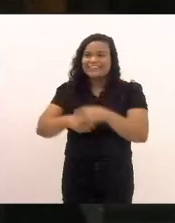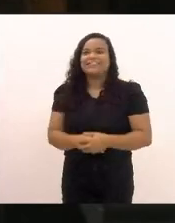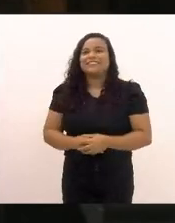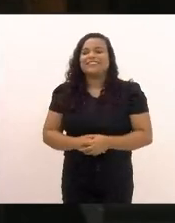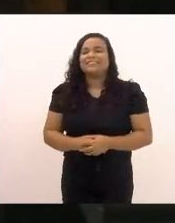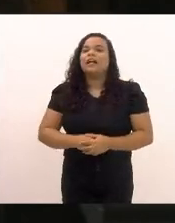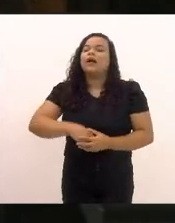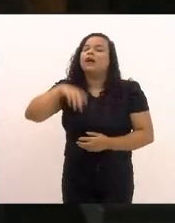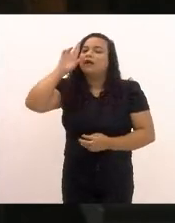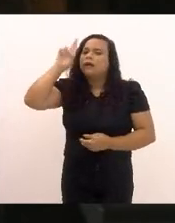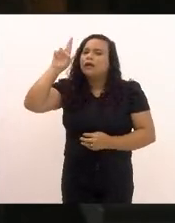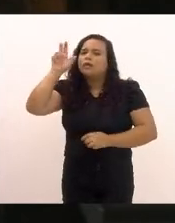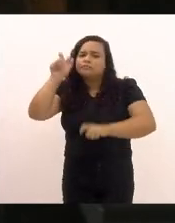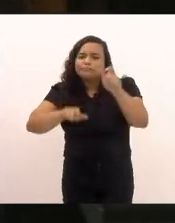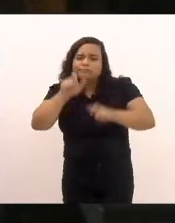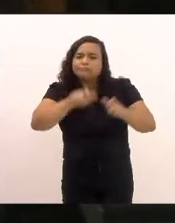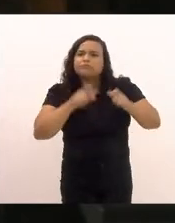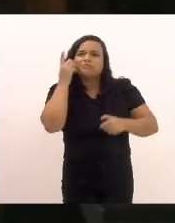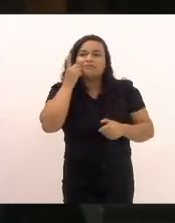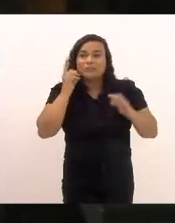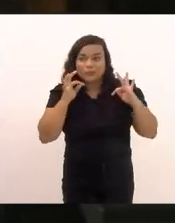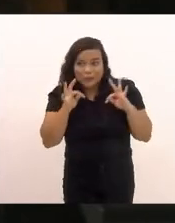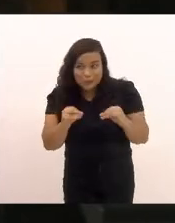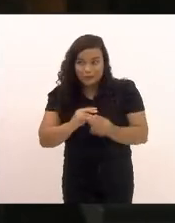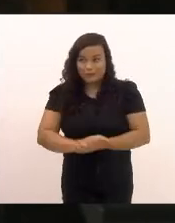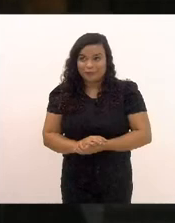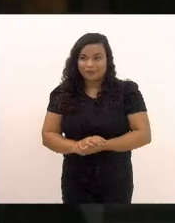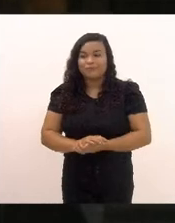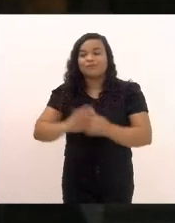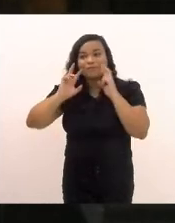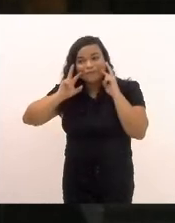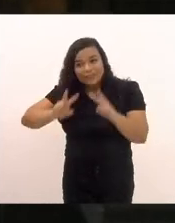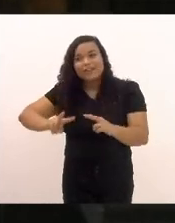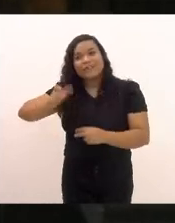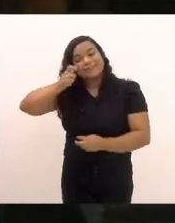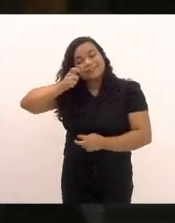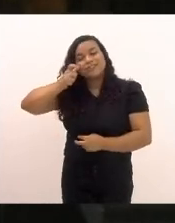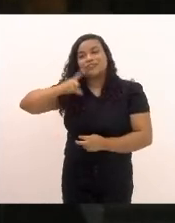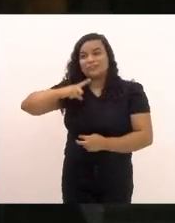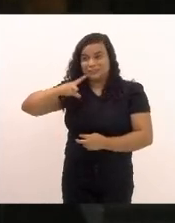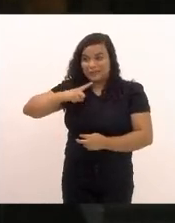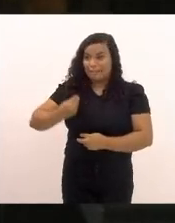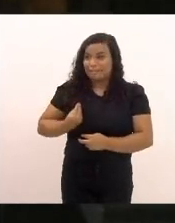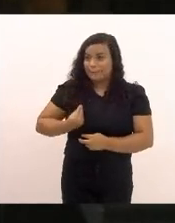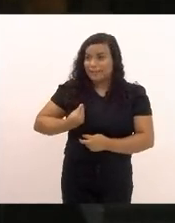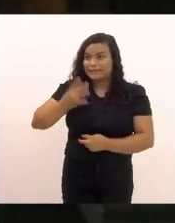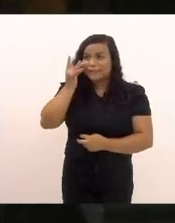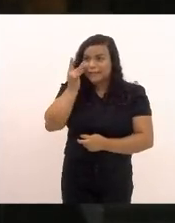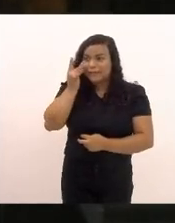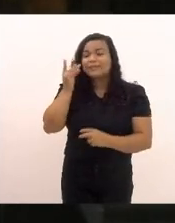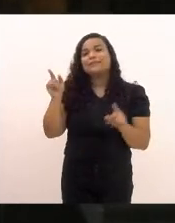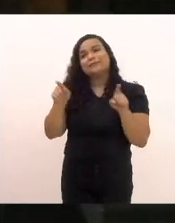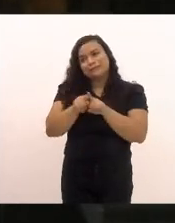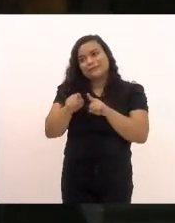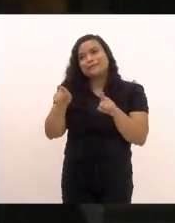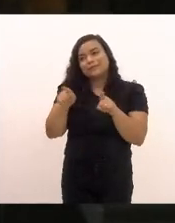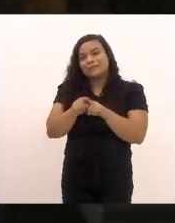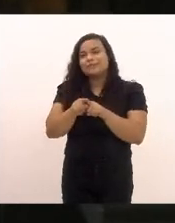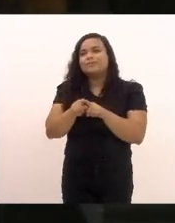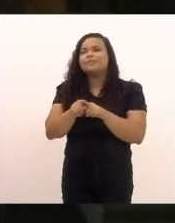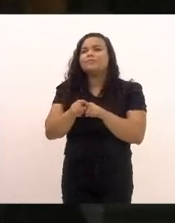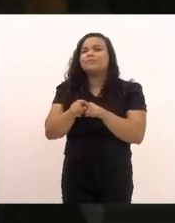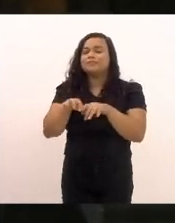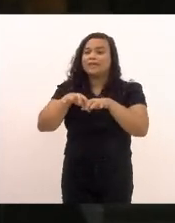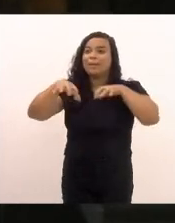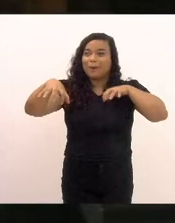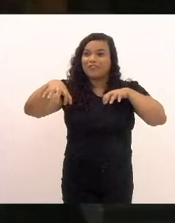senhoras e senhores deputados que nos assistem de forma presencial